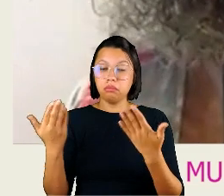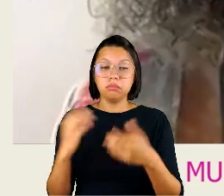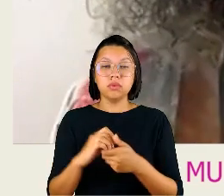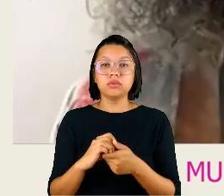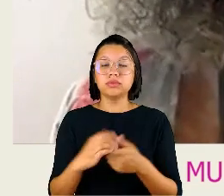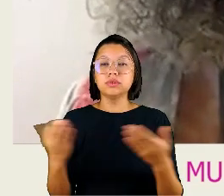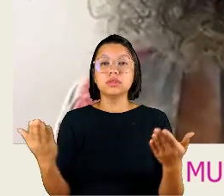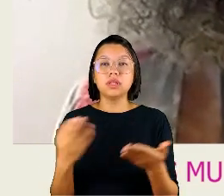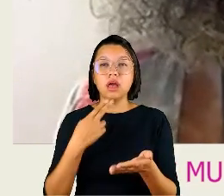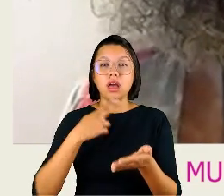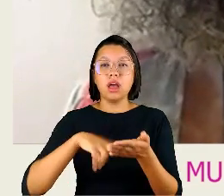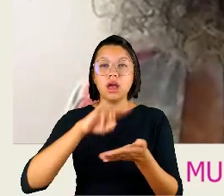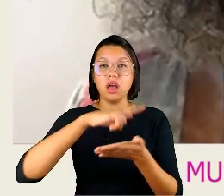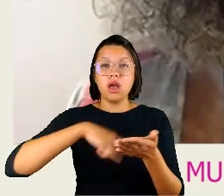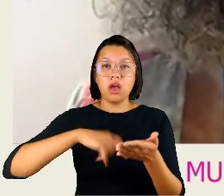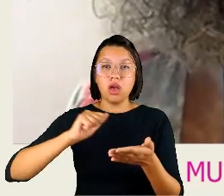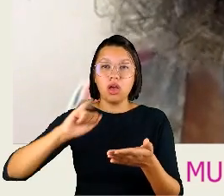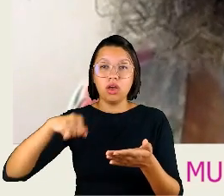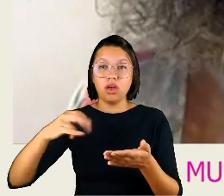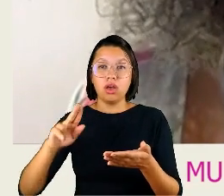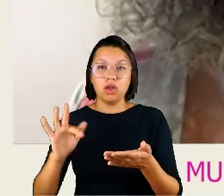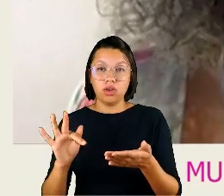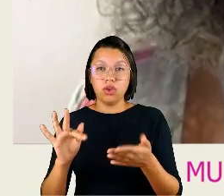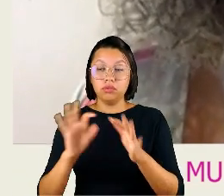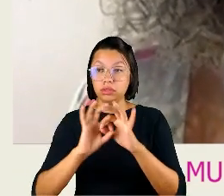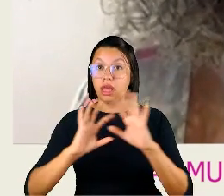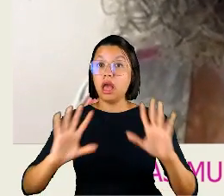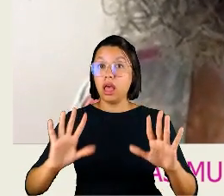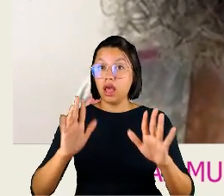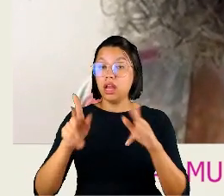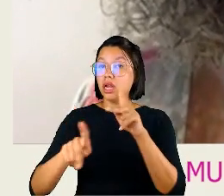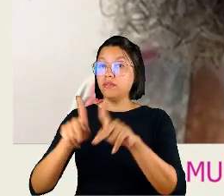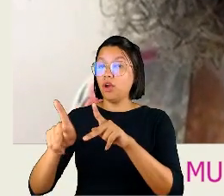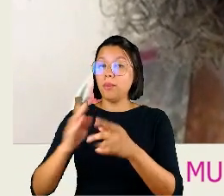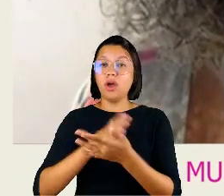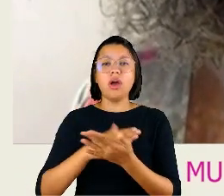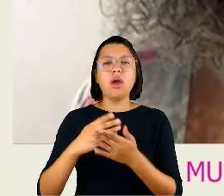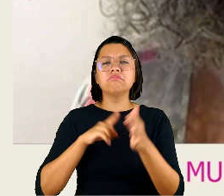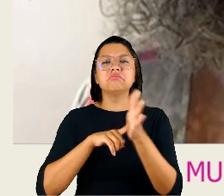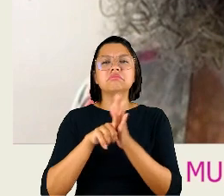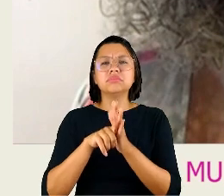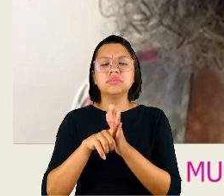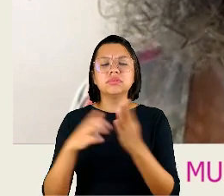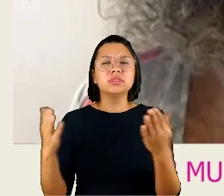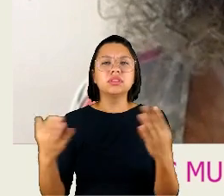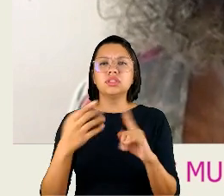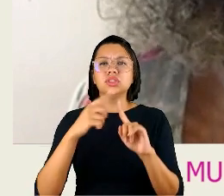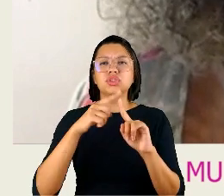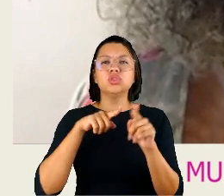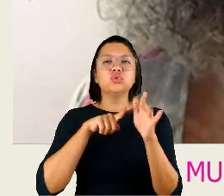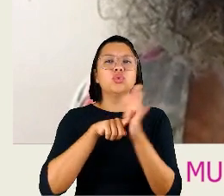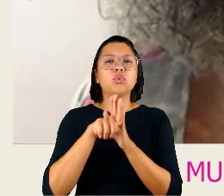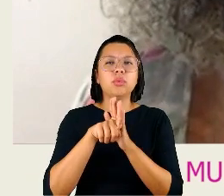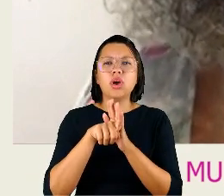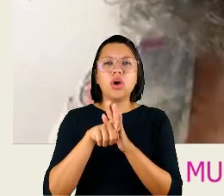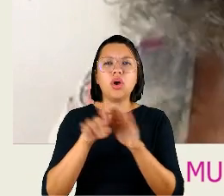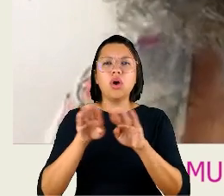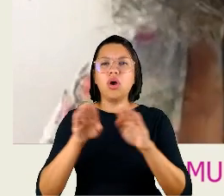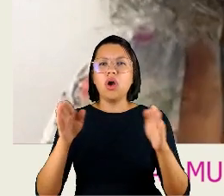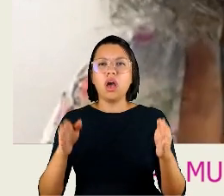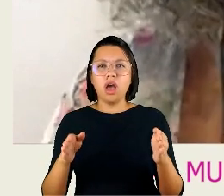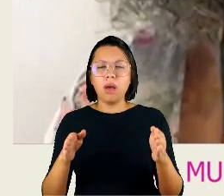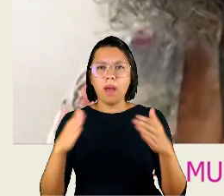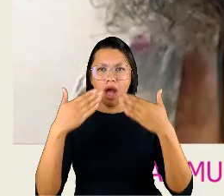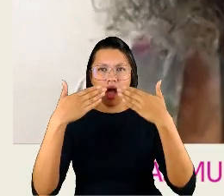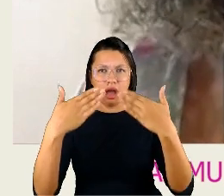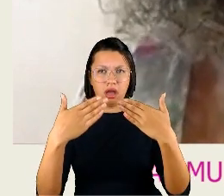Nessa cartilha da AGILF Mulheres, que está aberta ao público, a gente começa a questionar esse tipo de pergunta das mesas de